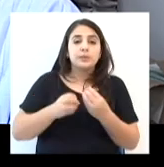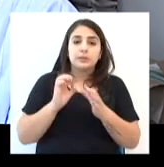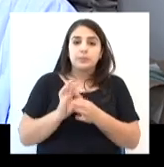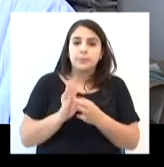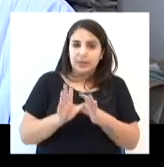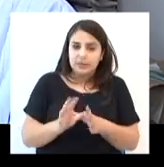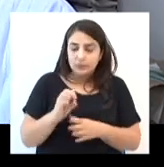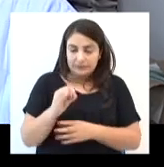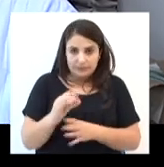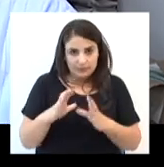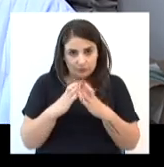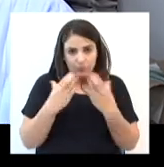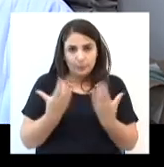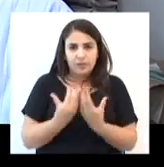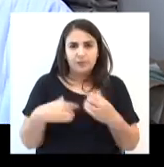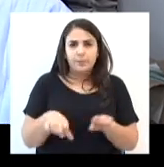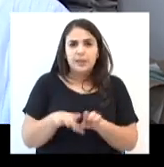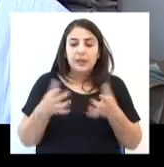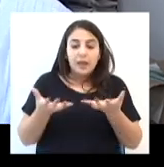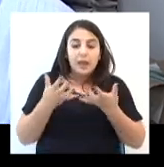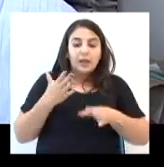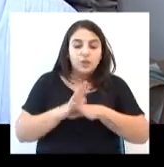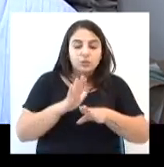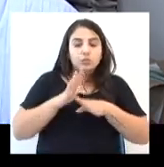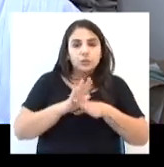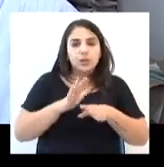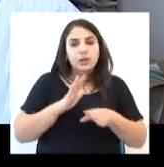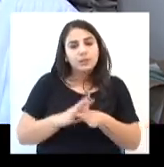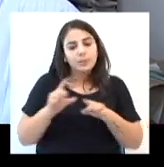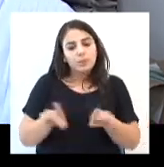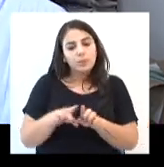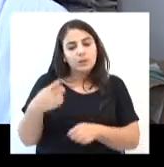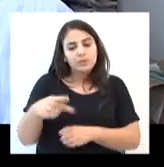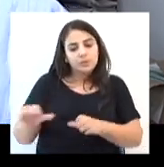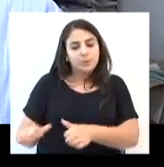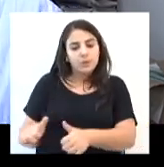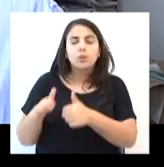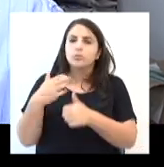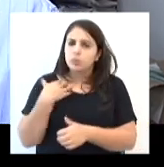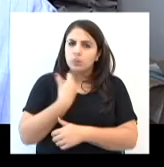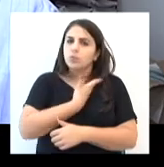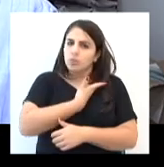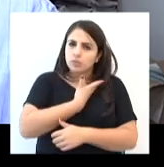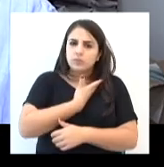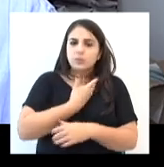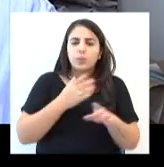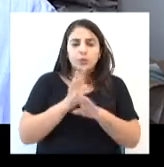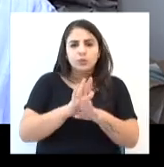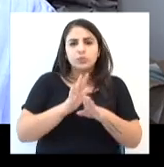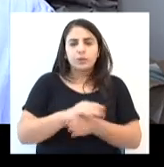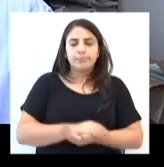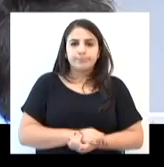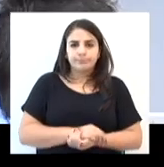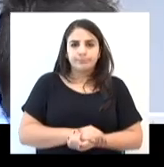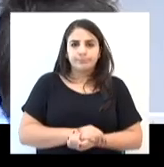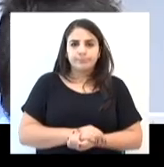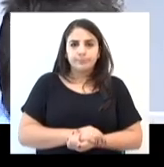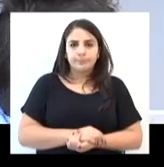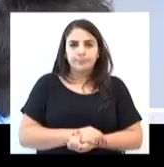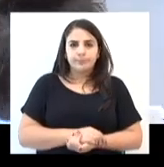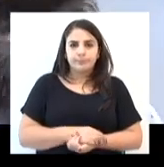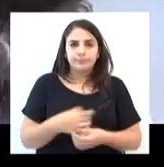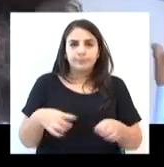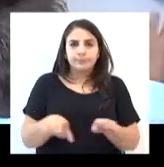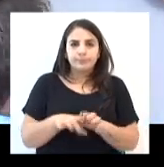as entidades quiserem contribuir com essa melhoria na rodovia, nós estamos, é algo muito possível. Com